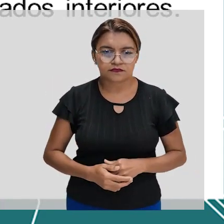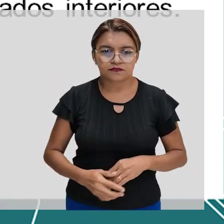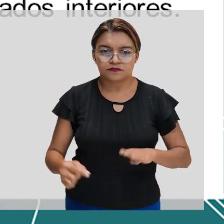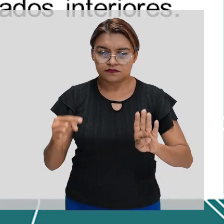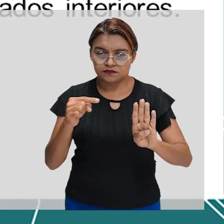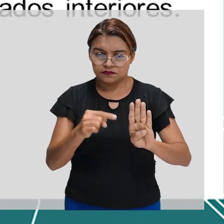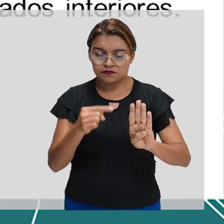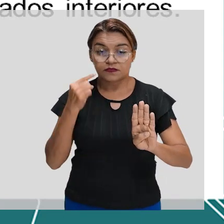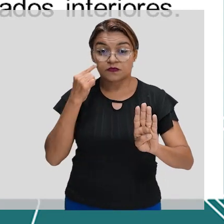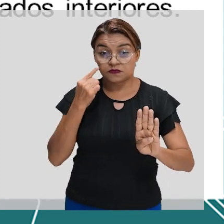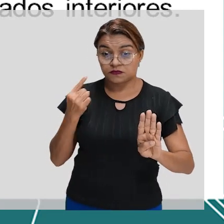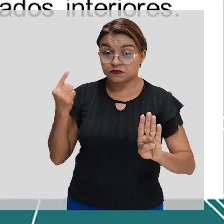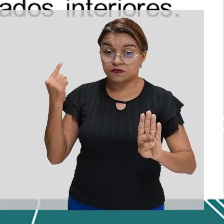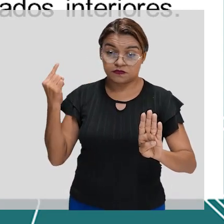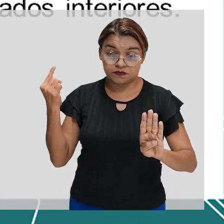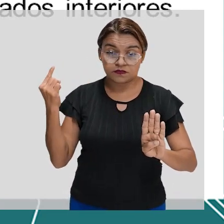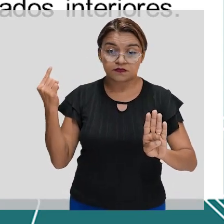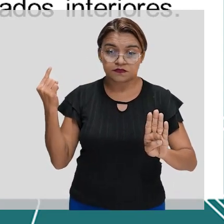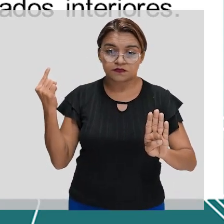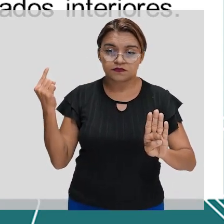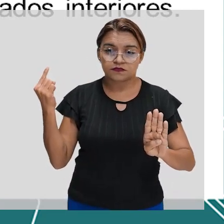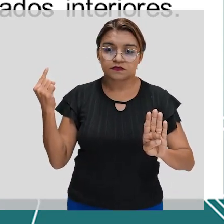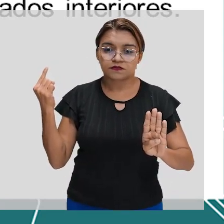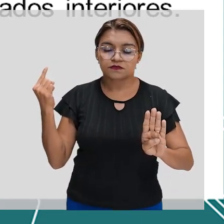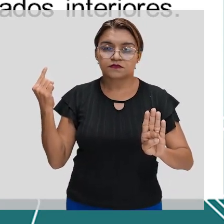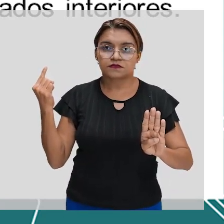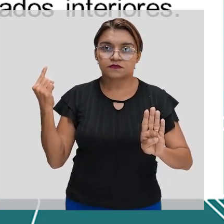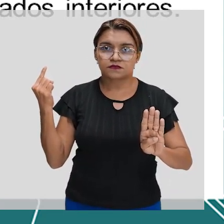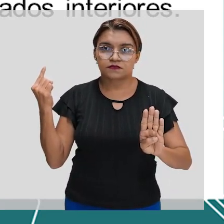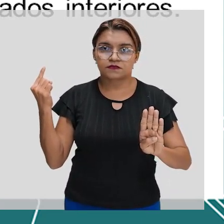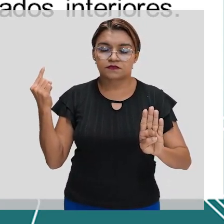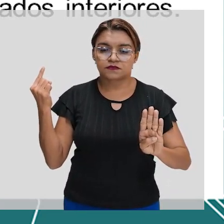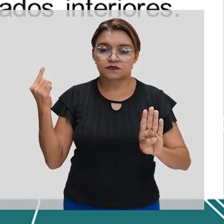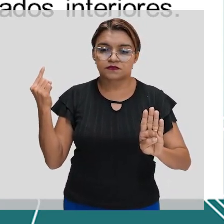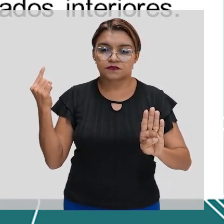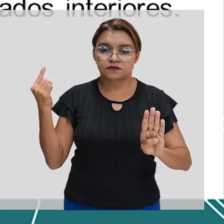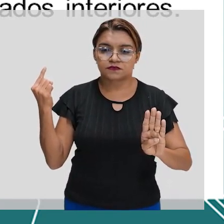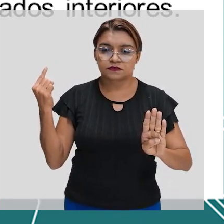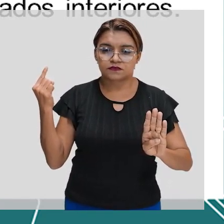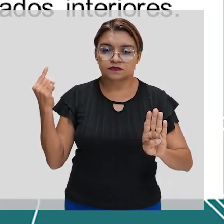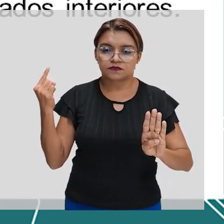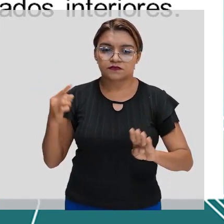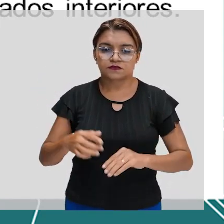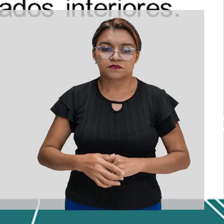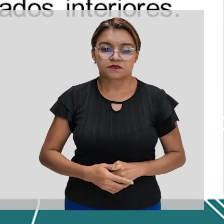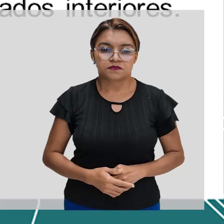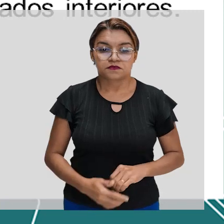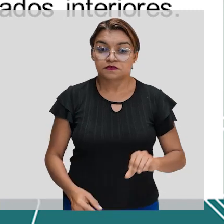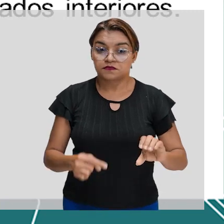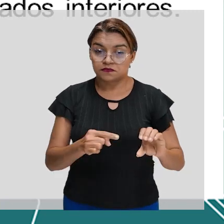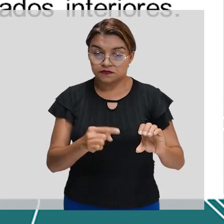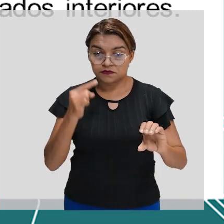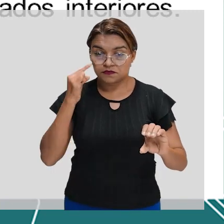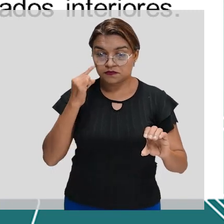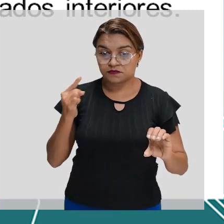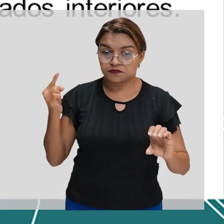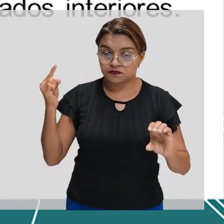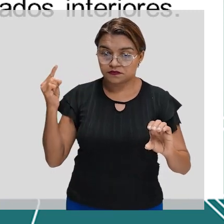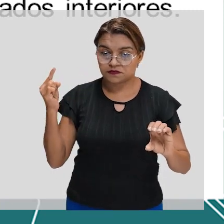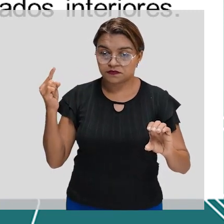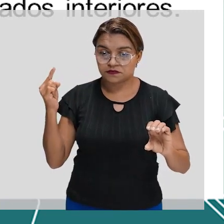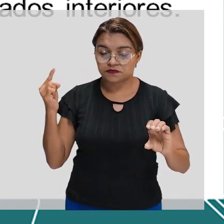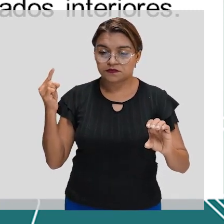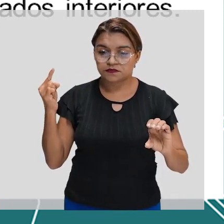a religiosidade Alegremente de cada pelo inferno de amar a busca pela